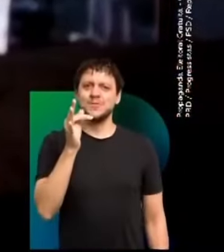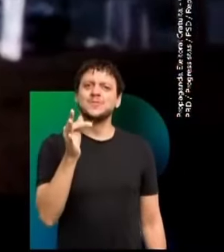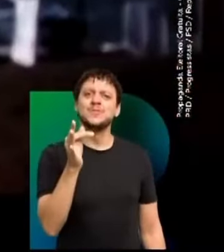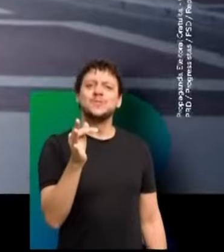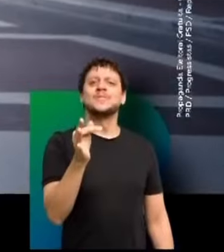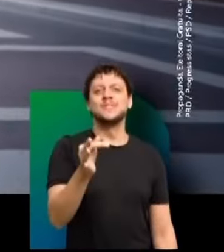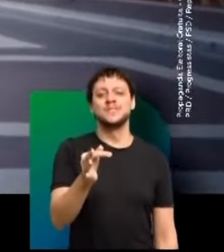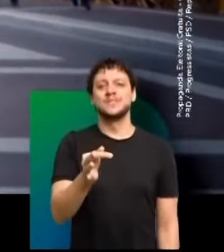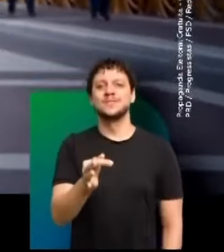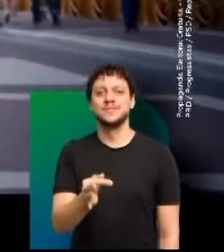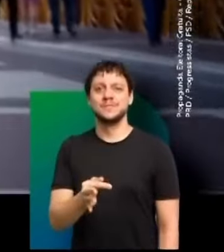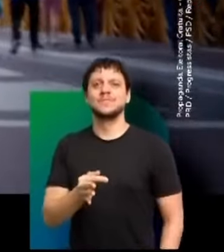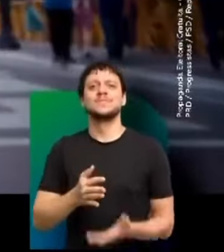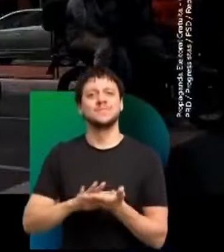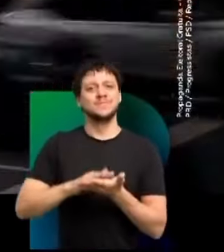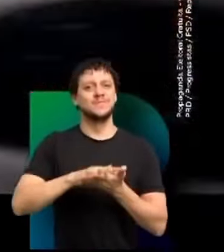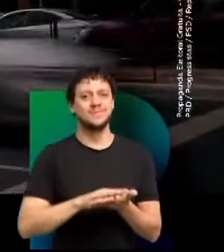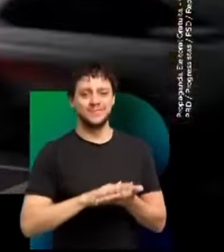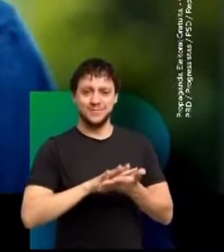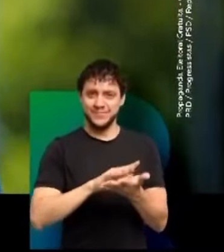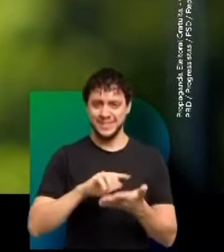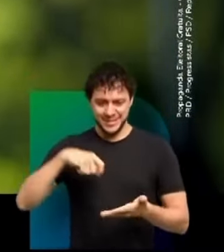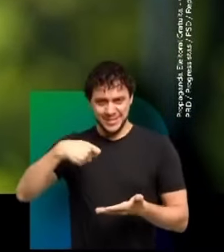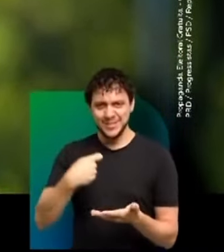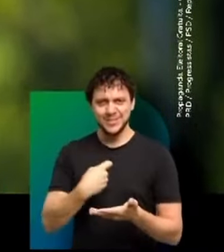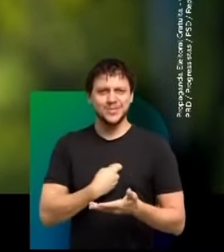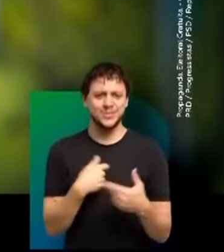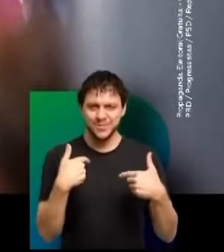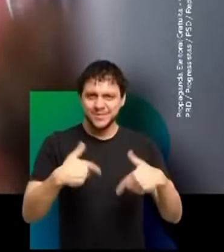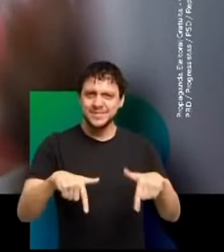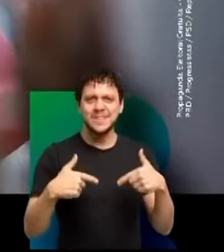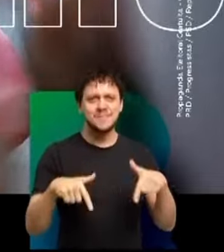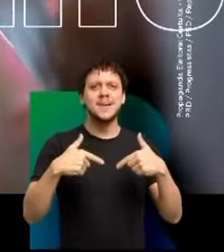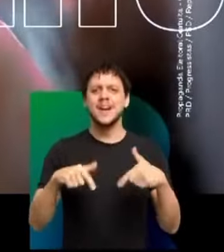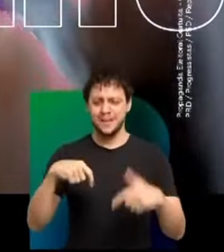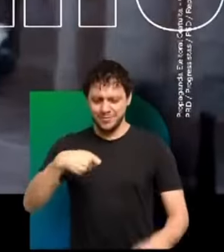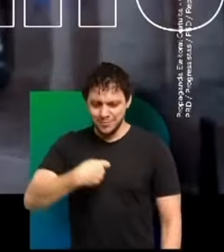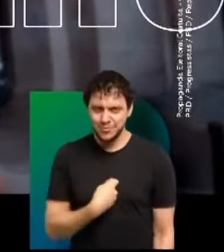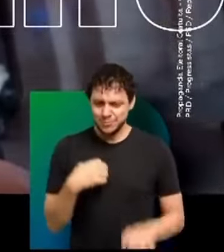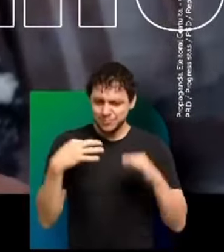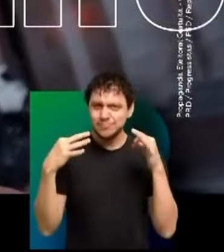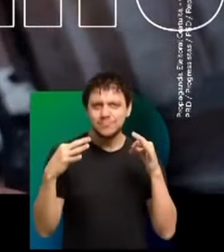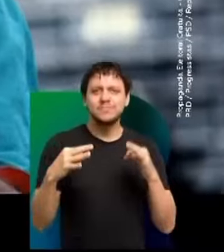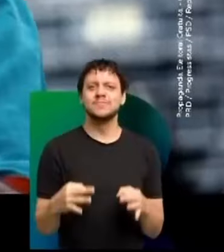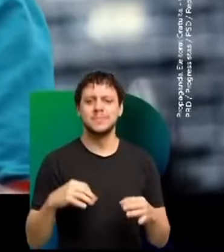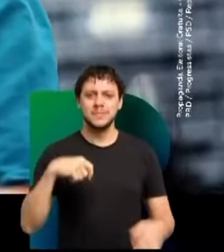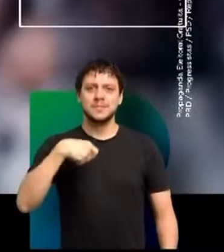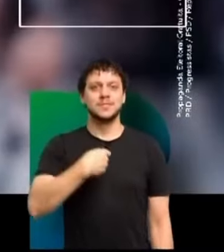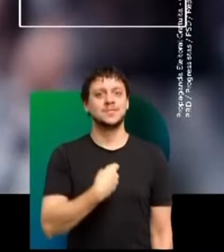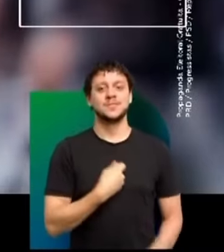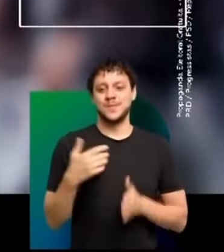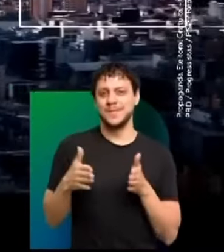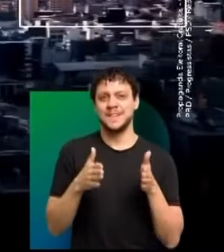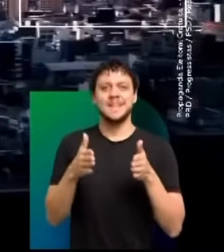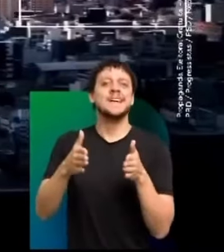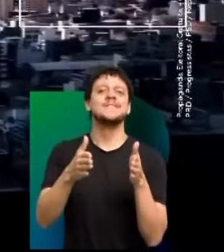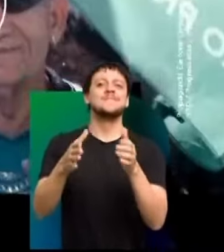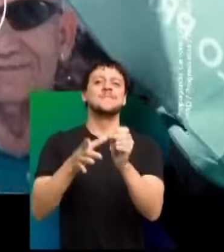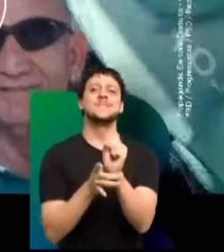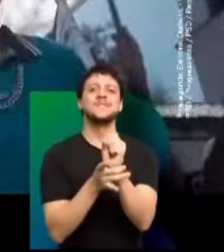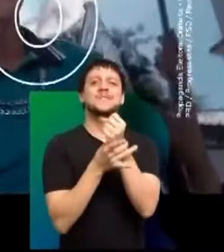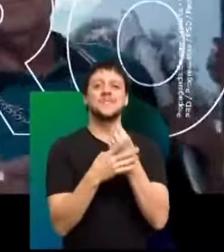Eu sou futuro. Eu sou São Paulo. Eu sou trabalho. Sou